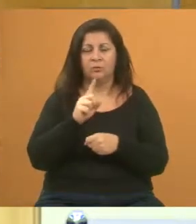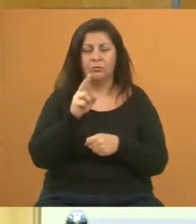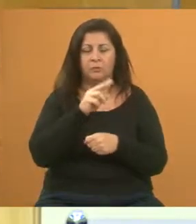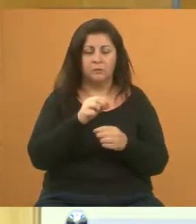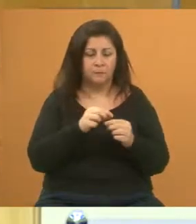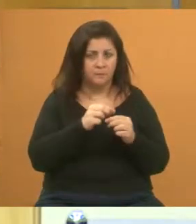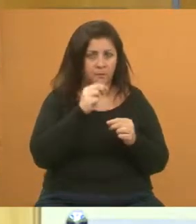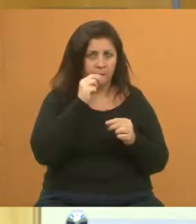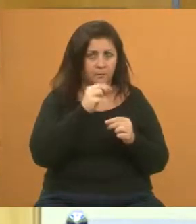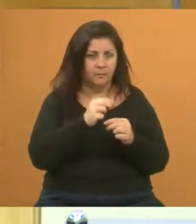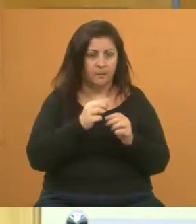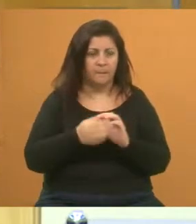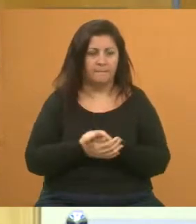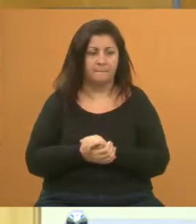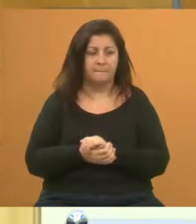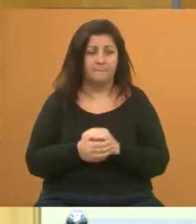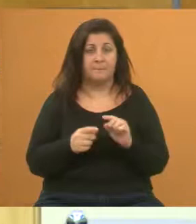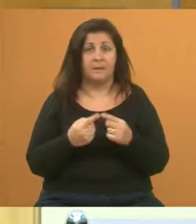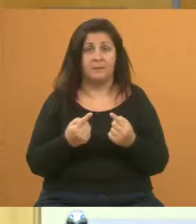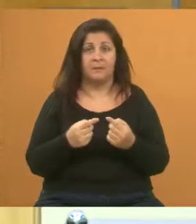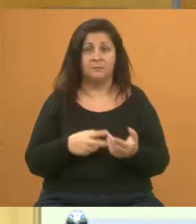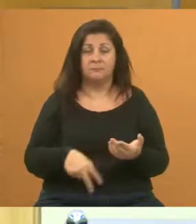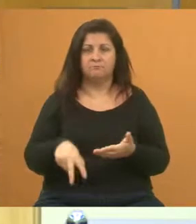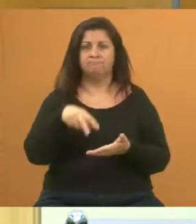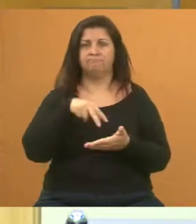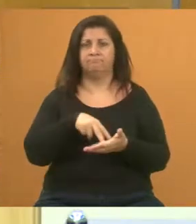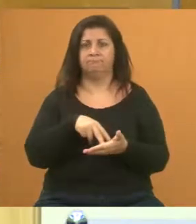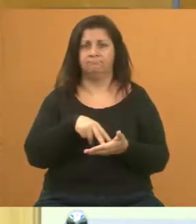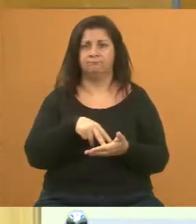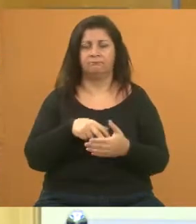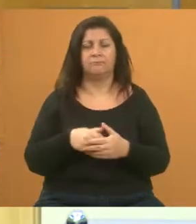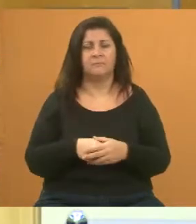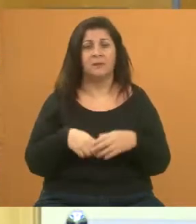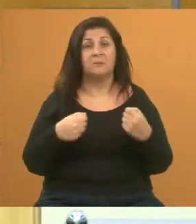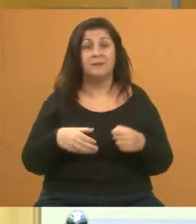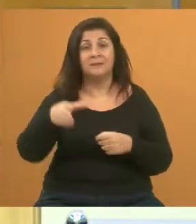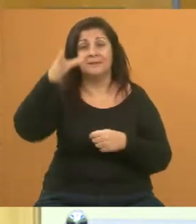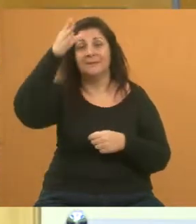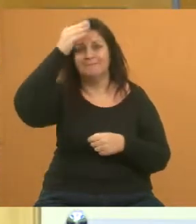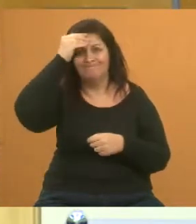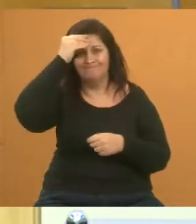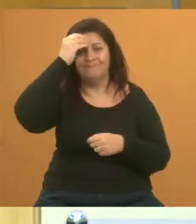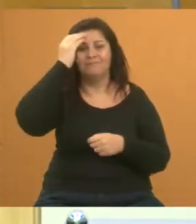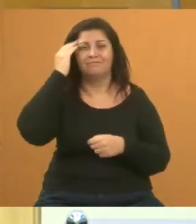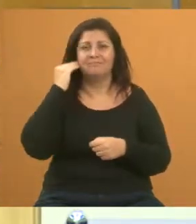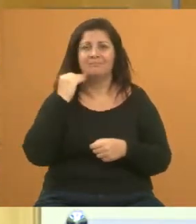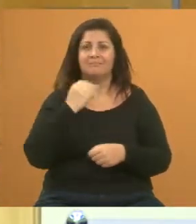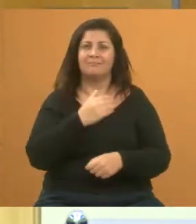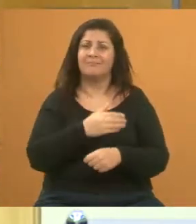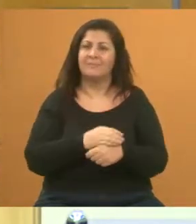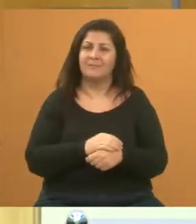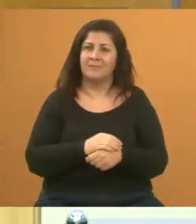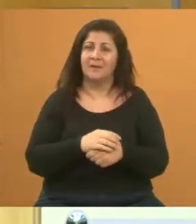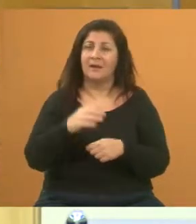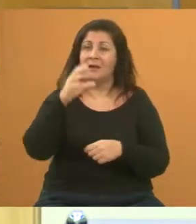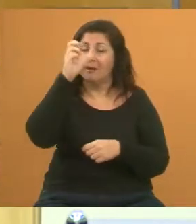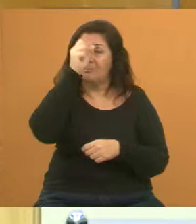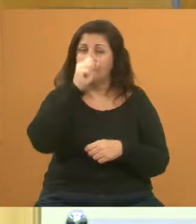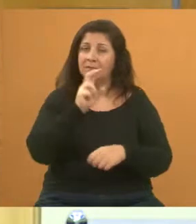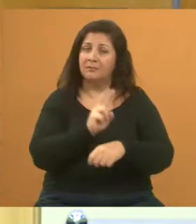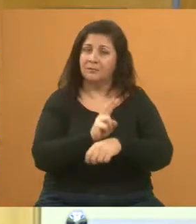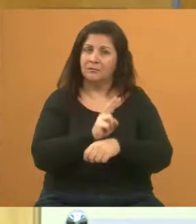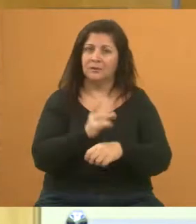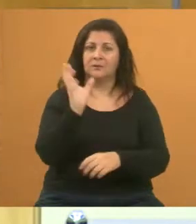plástico. Mas eu tomei essa atitude. Então, que eu estou falando, essa consciência, essa educação ambiental em prol da